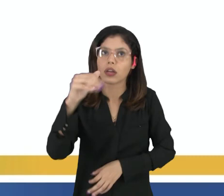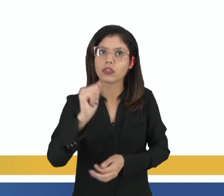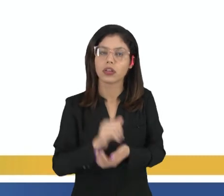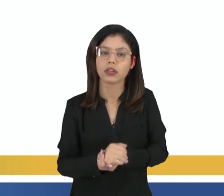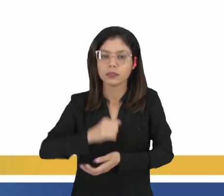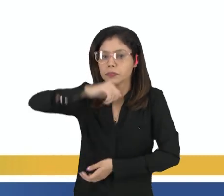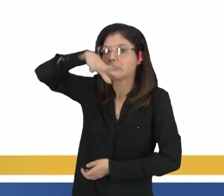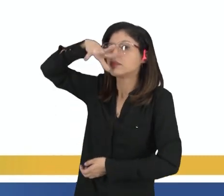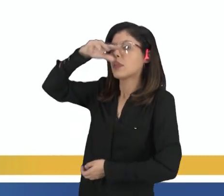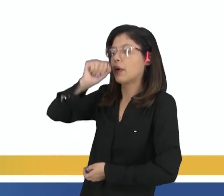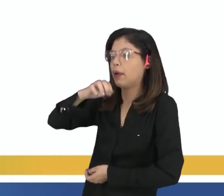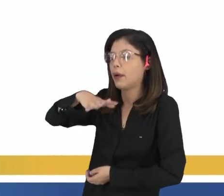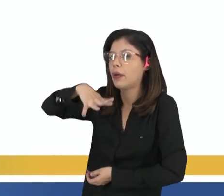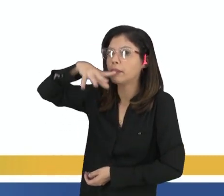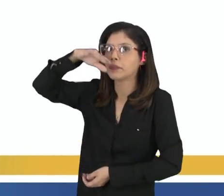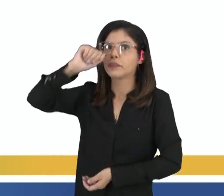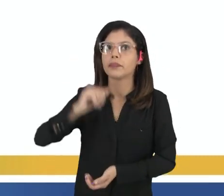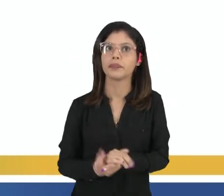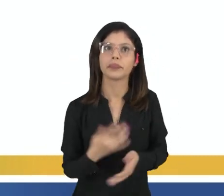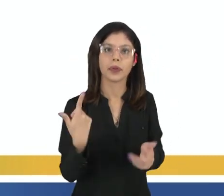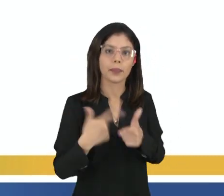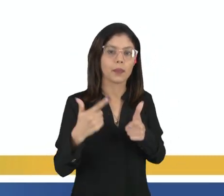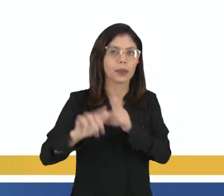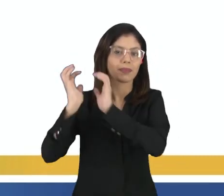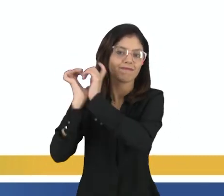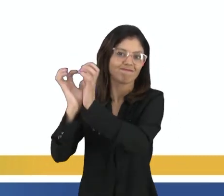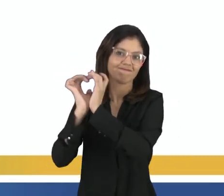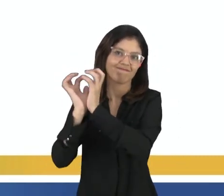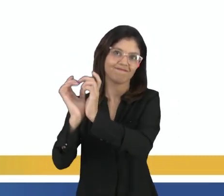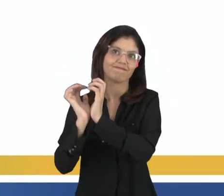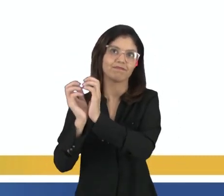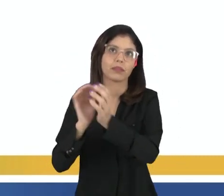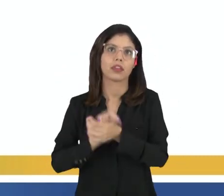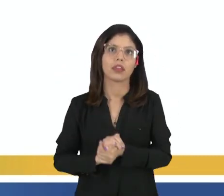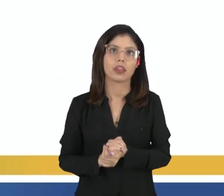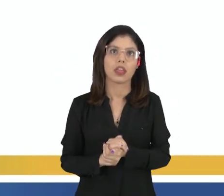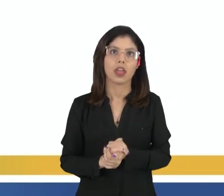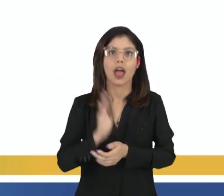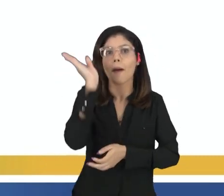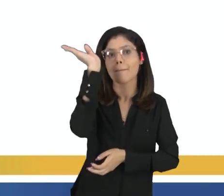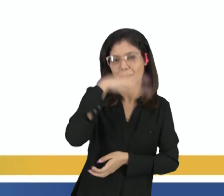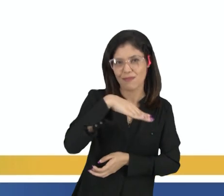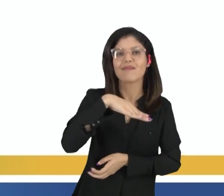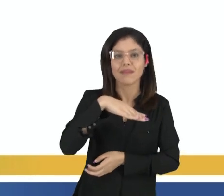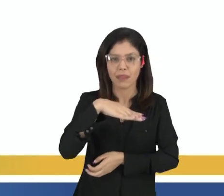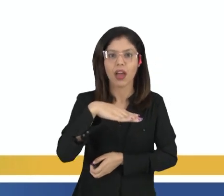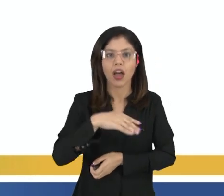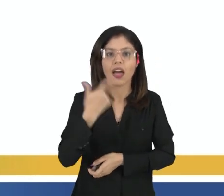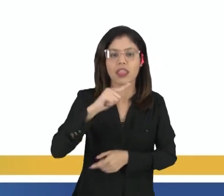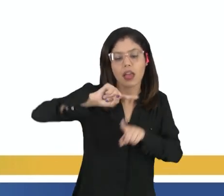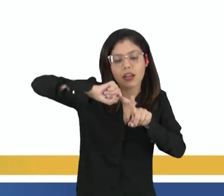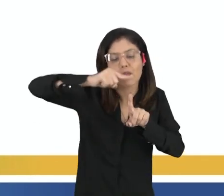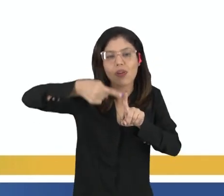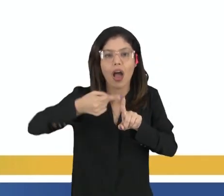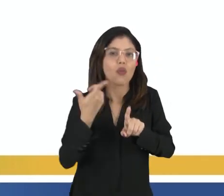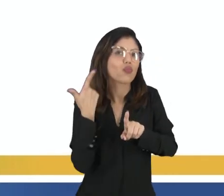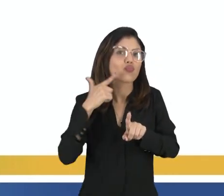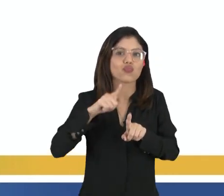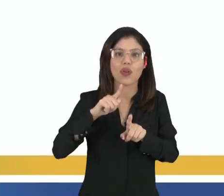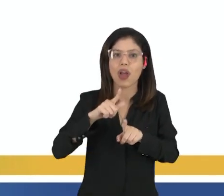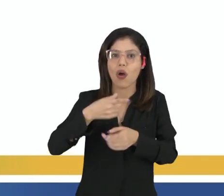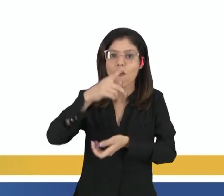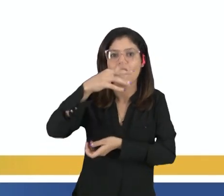e respiratórias, causa lesões cerebrais e má formação fetal. Sua reação no organismo é